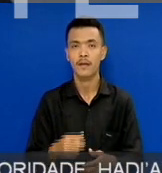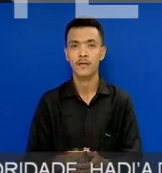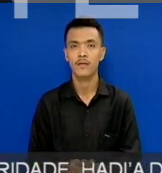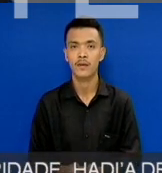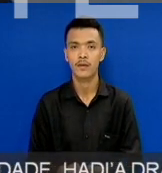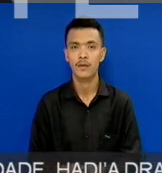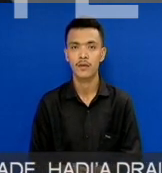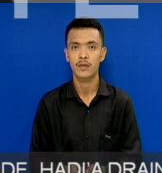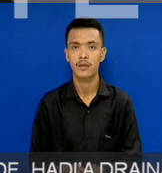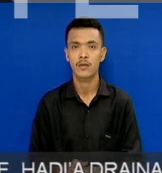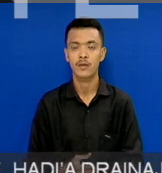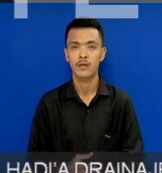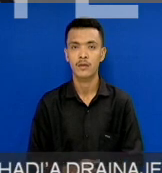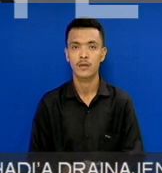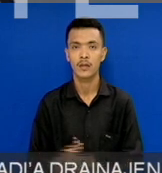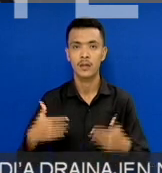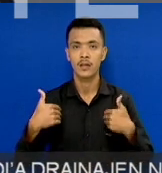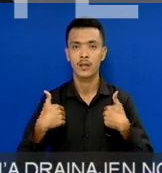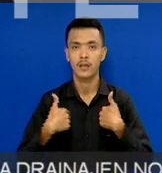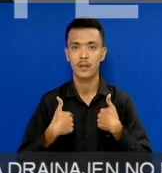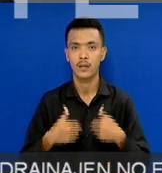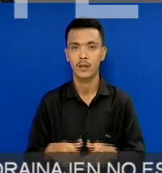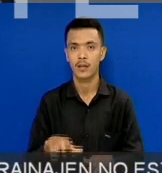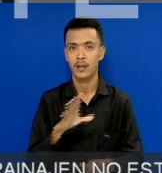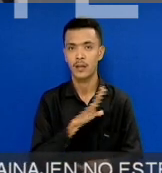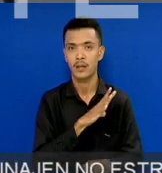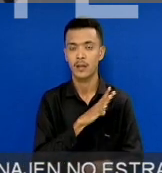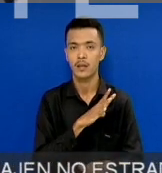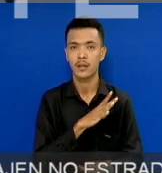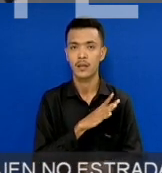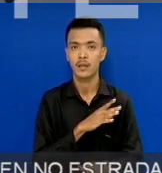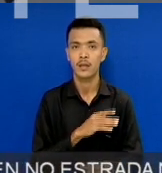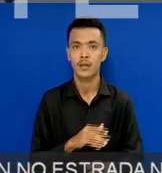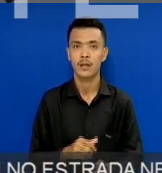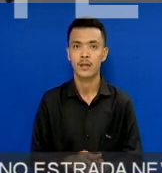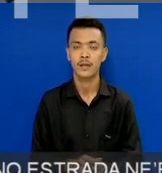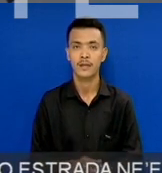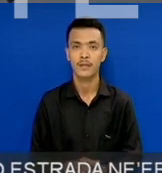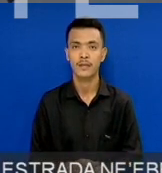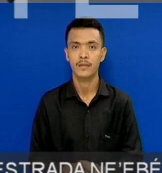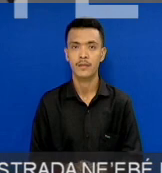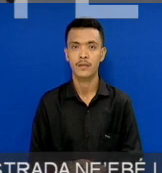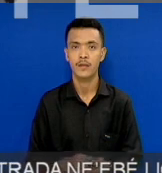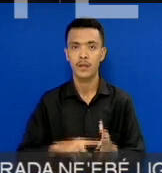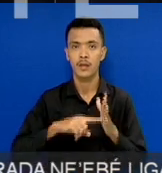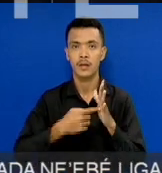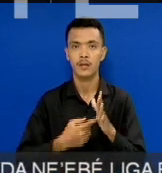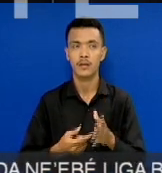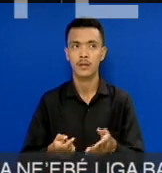mematu ami subsidi ne, ne iya hodo tena. Ami heinet sira tetemain yang katak ami ahuna berarti ami